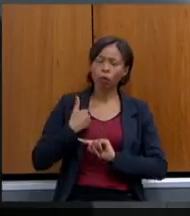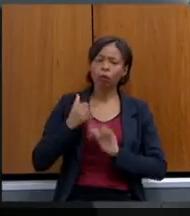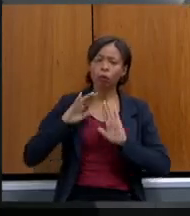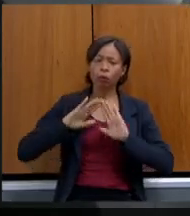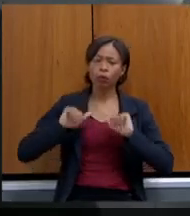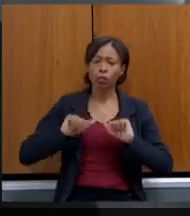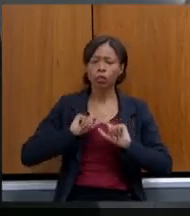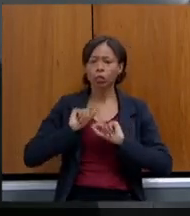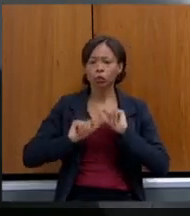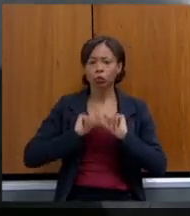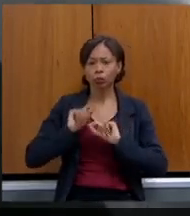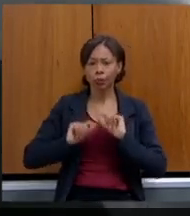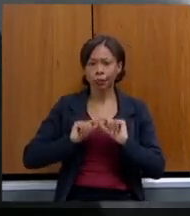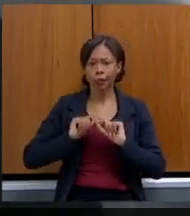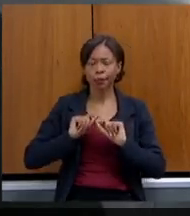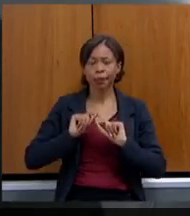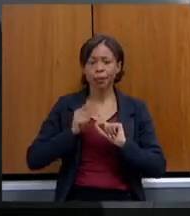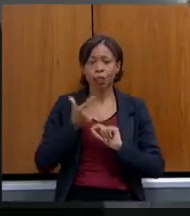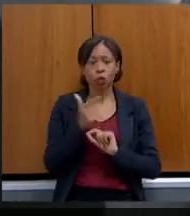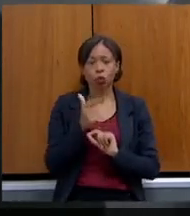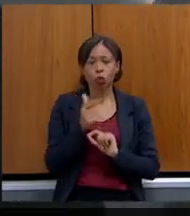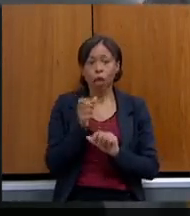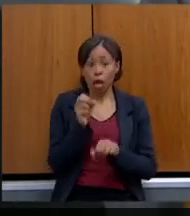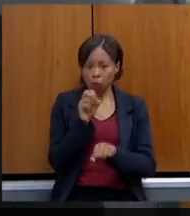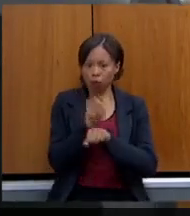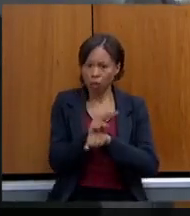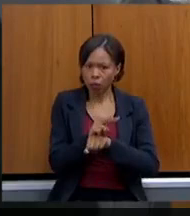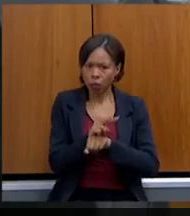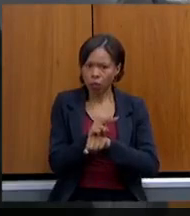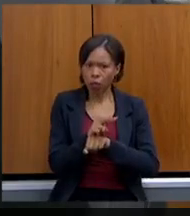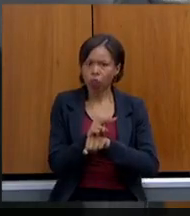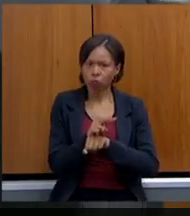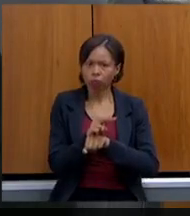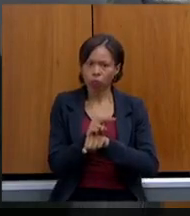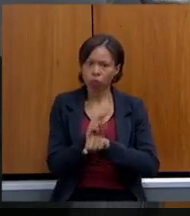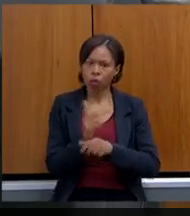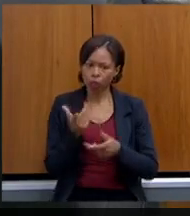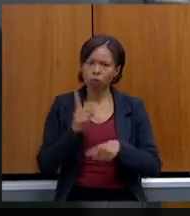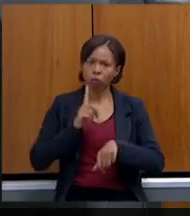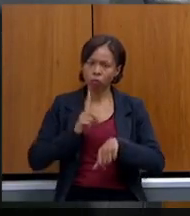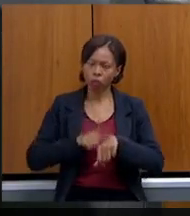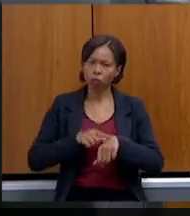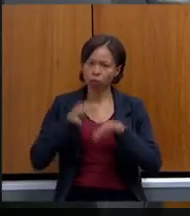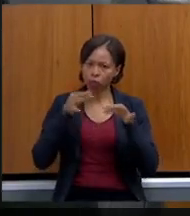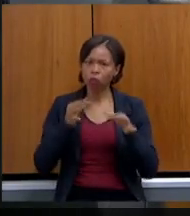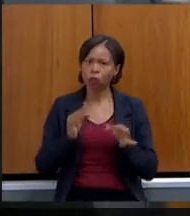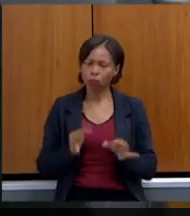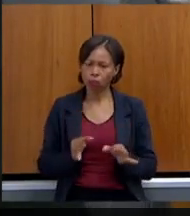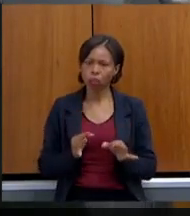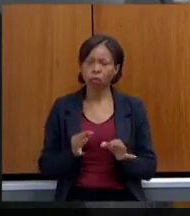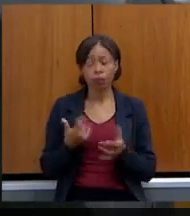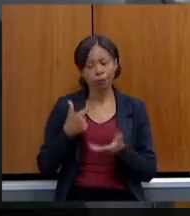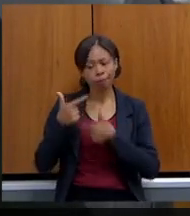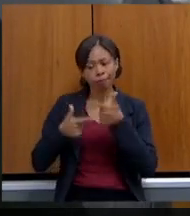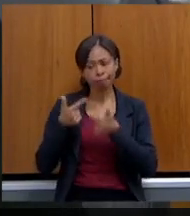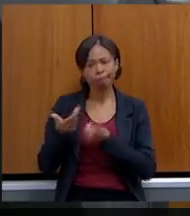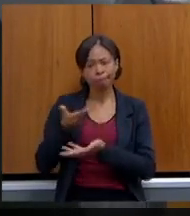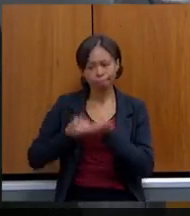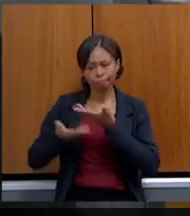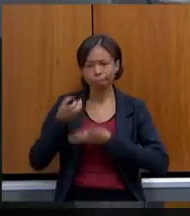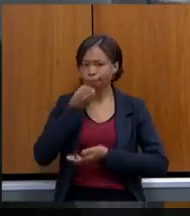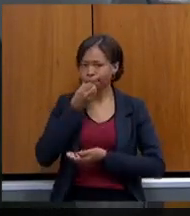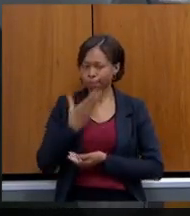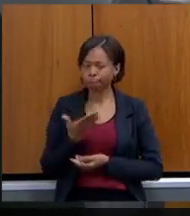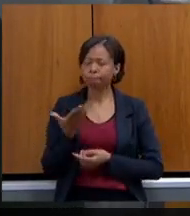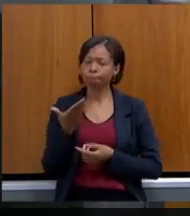é sem prazo é nada como trabalhar juntos né para uma solução que torne mais confortável a vida também dos nossos